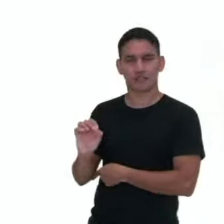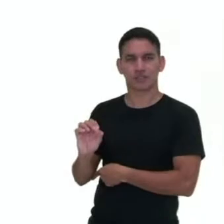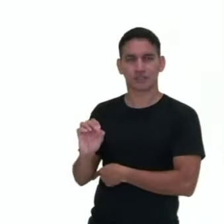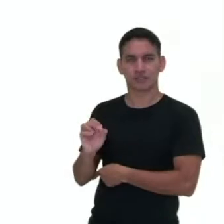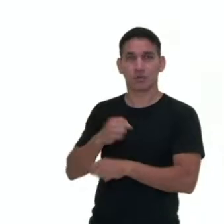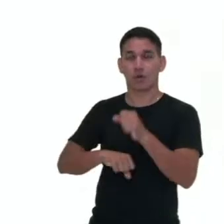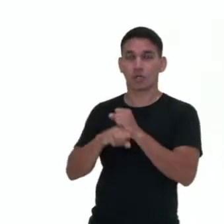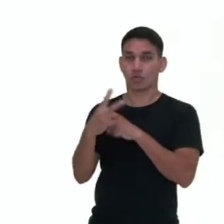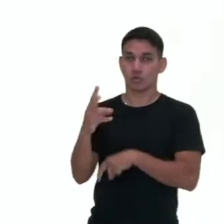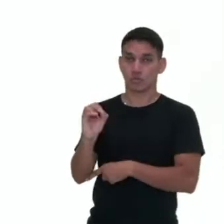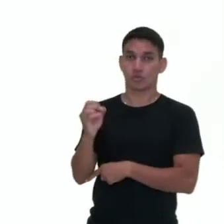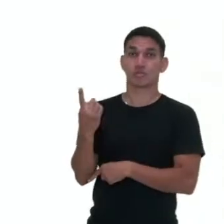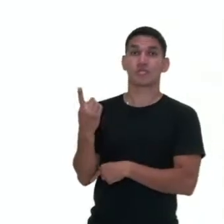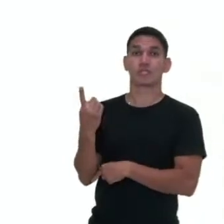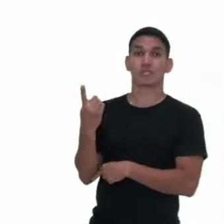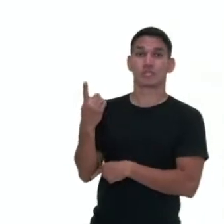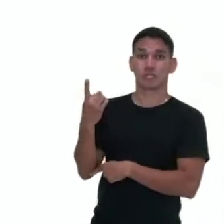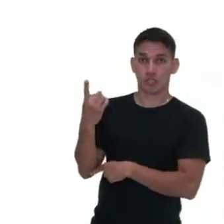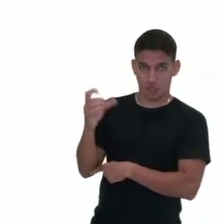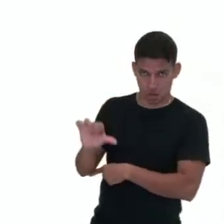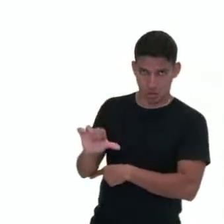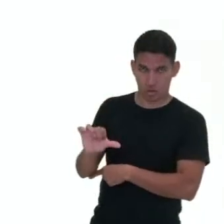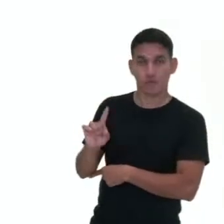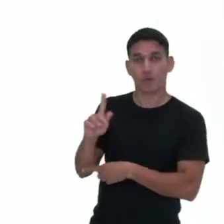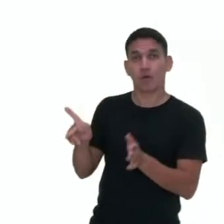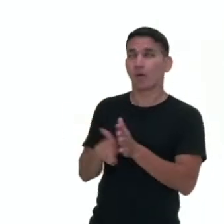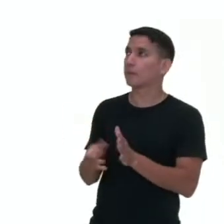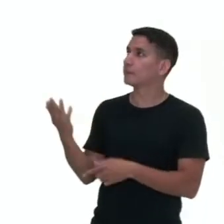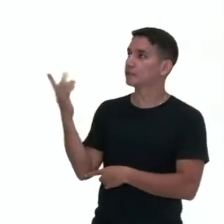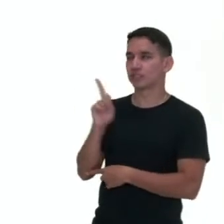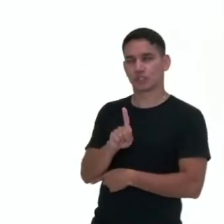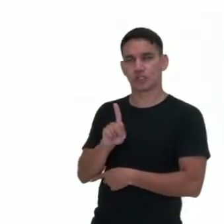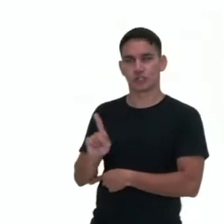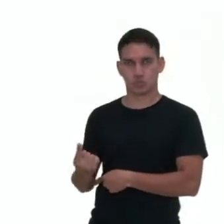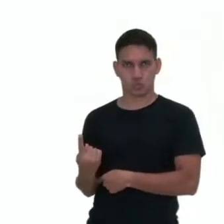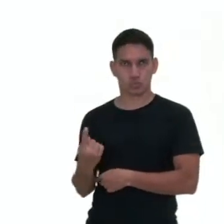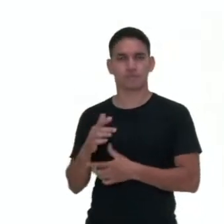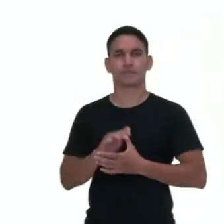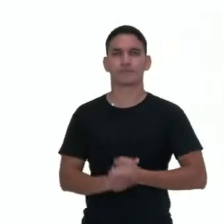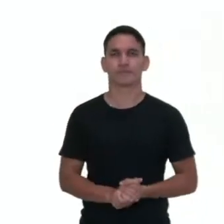10 horas, atualizada há 2 anos, do G1, Rio de Janeiro, ok?